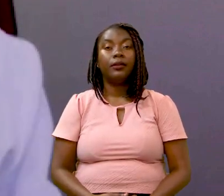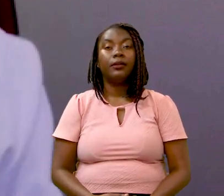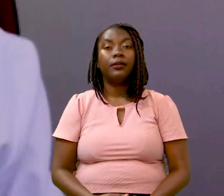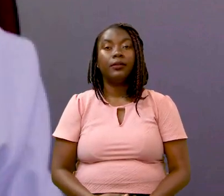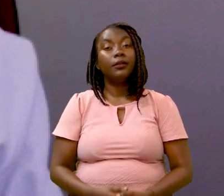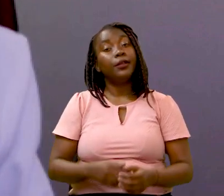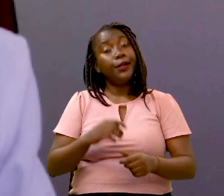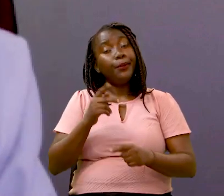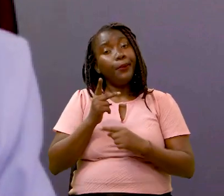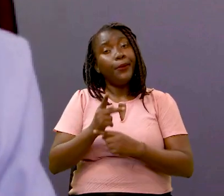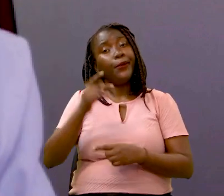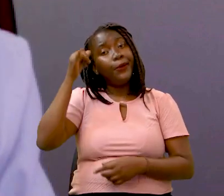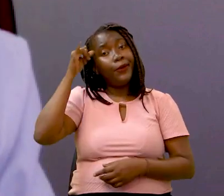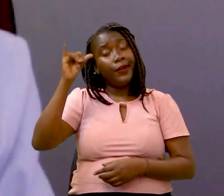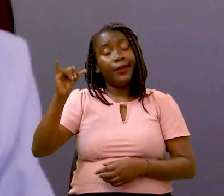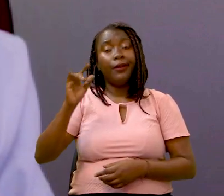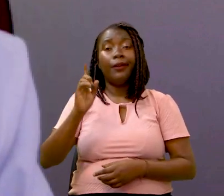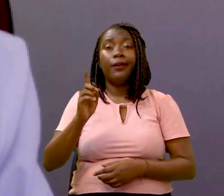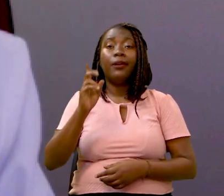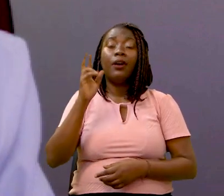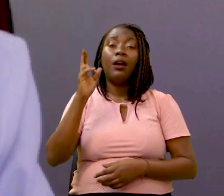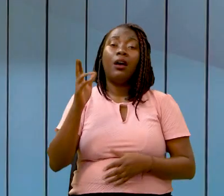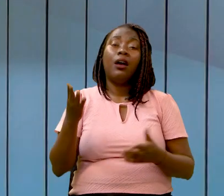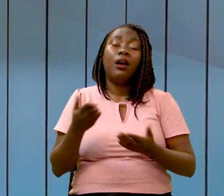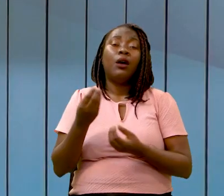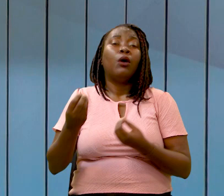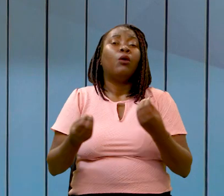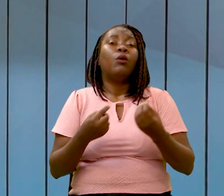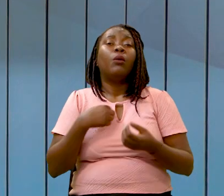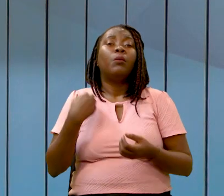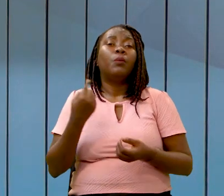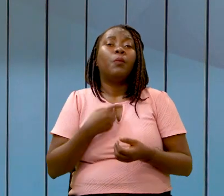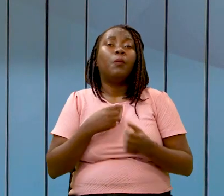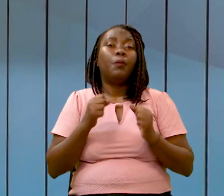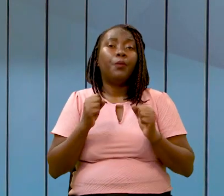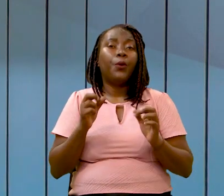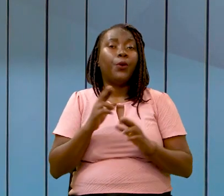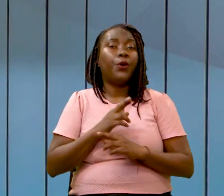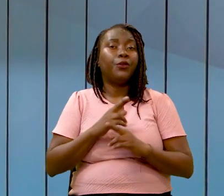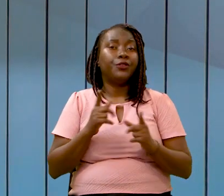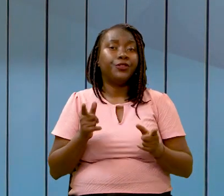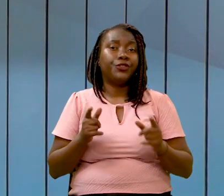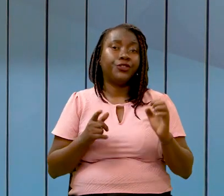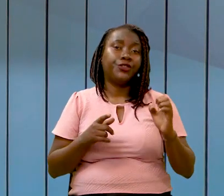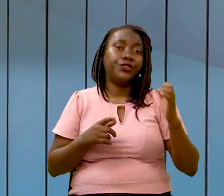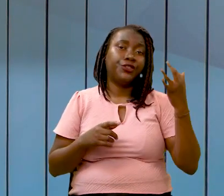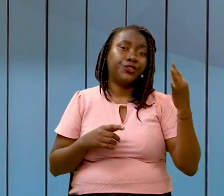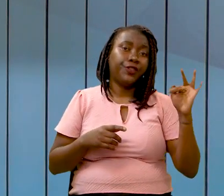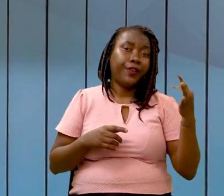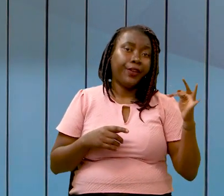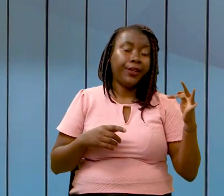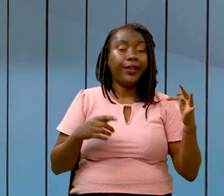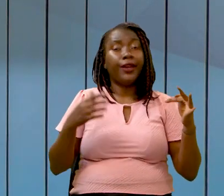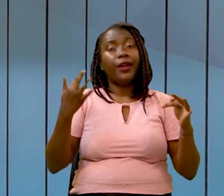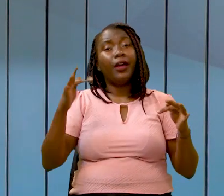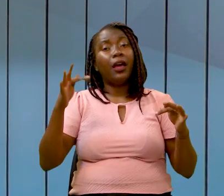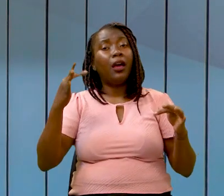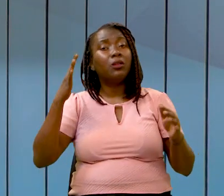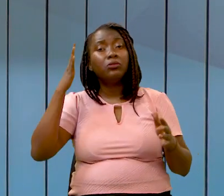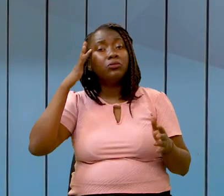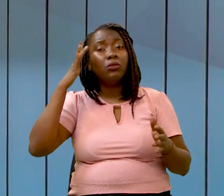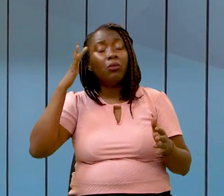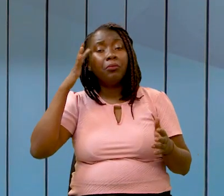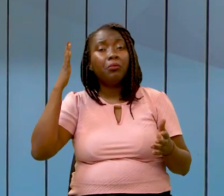que procurar evitar. Doutor Rubens, agora como que a gente pode diferenciar, né, uma enxaqueca de uma dor